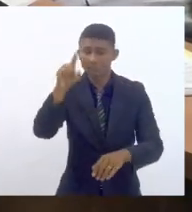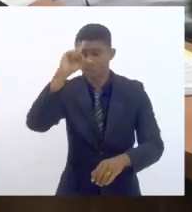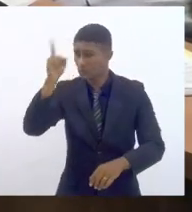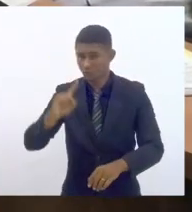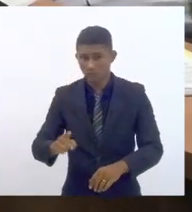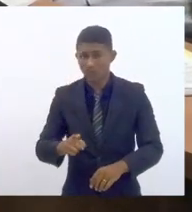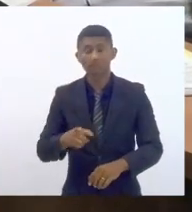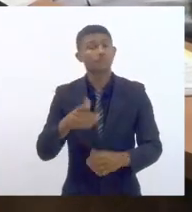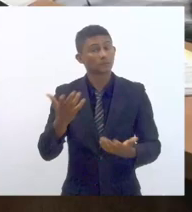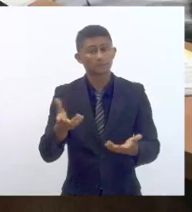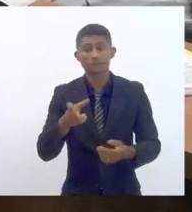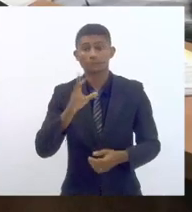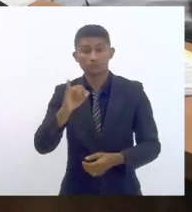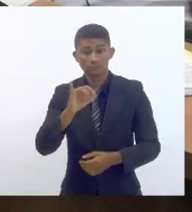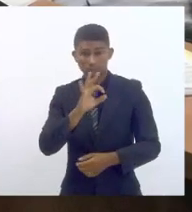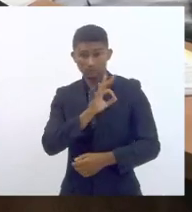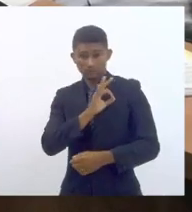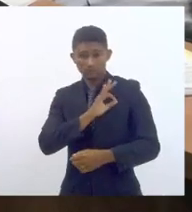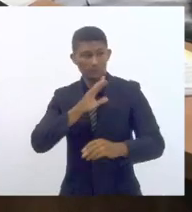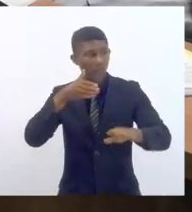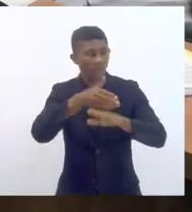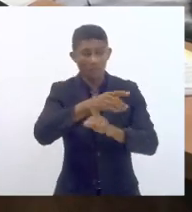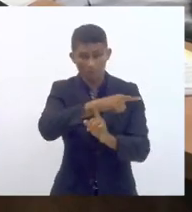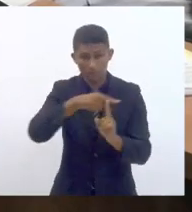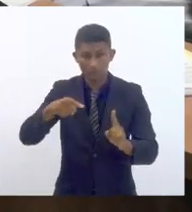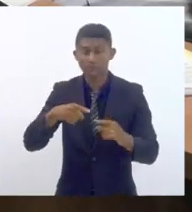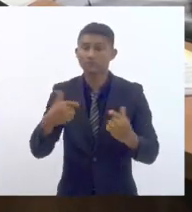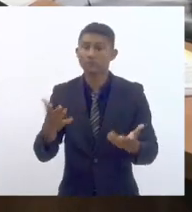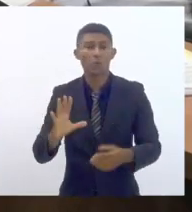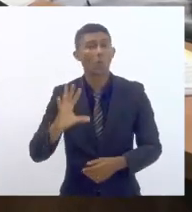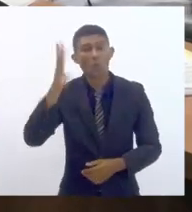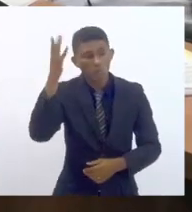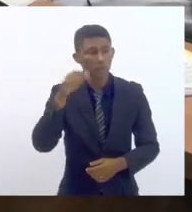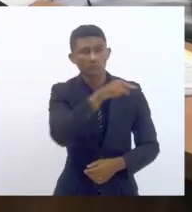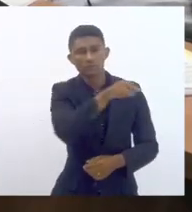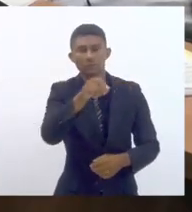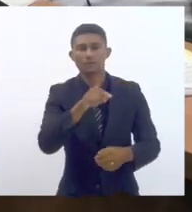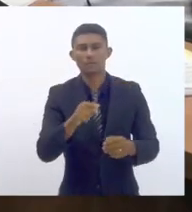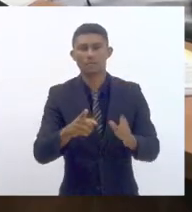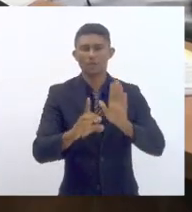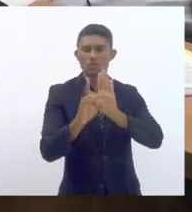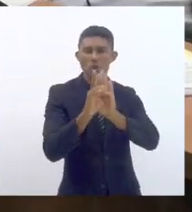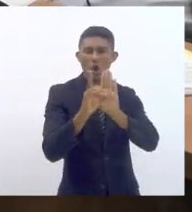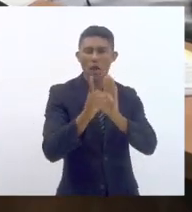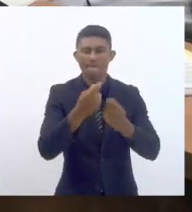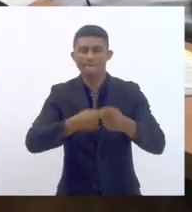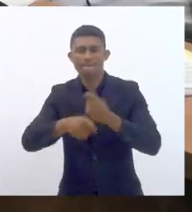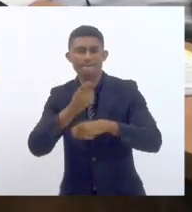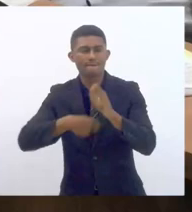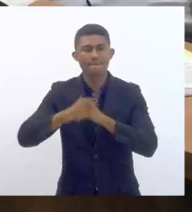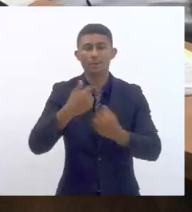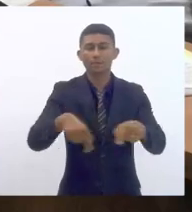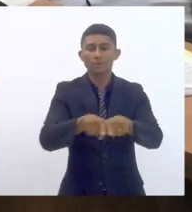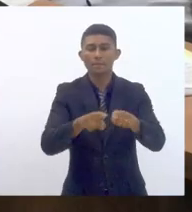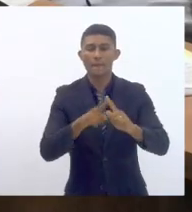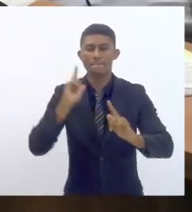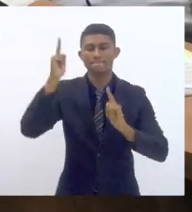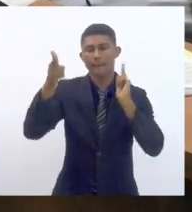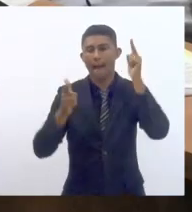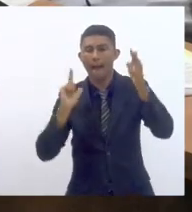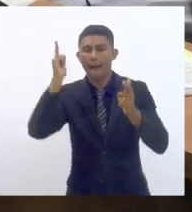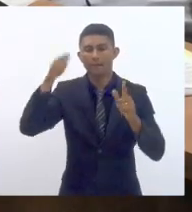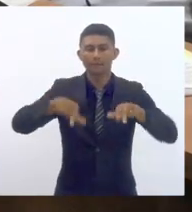incursões policiais ficaram proibidas de acontecer, eram feiras livres de drogas nas comunidades. Baile funk, deputado